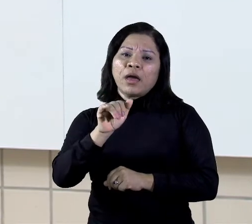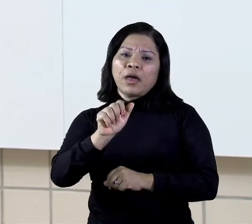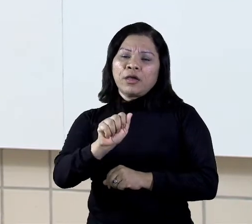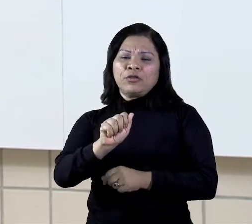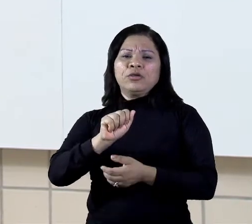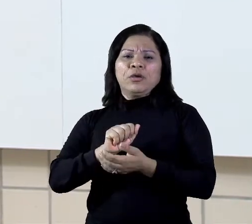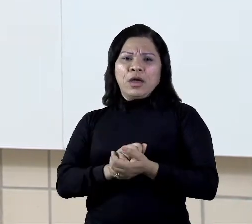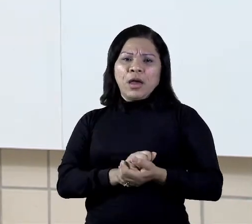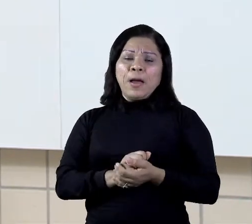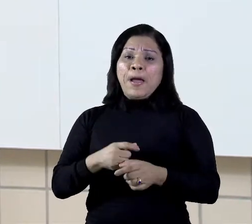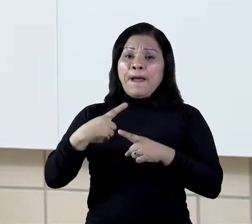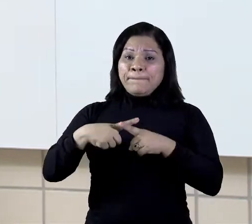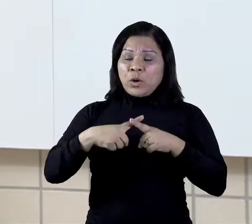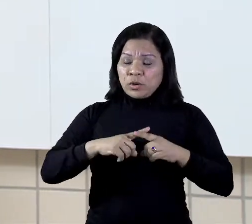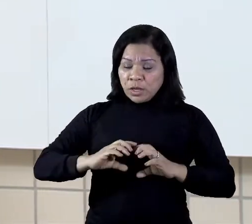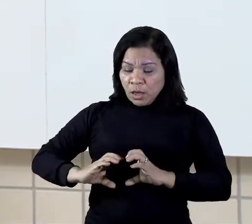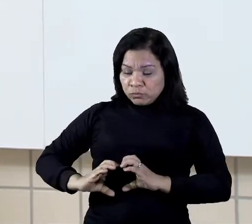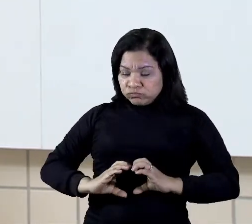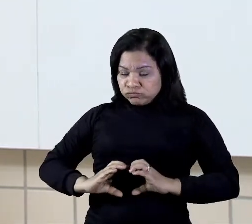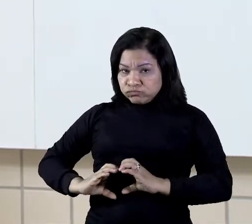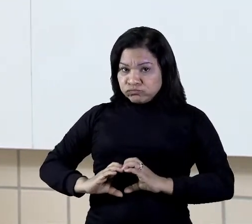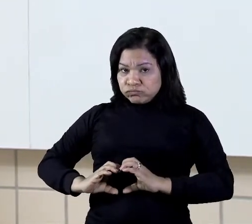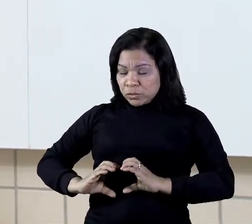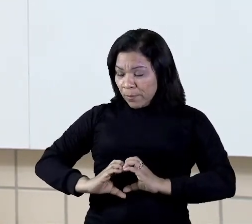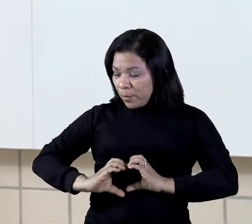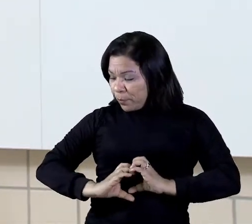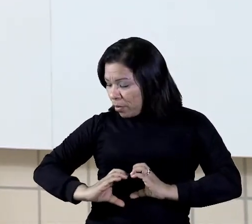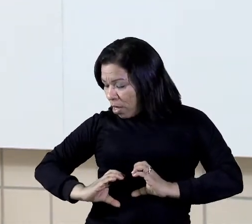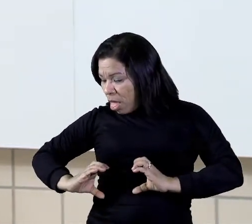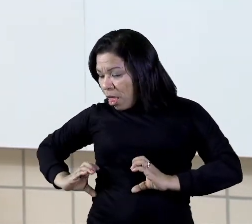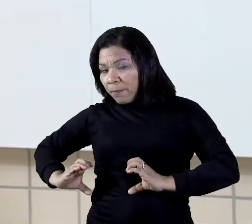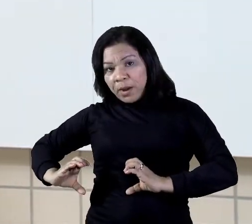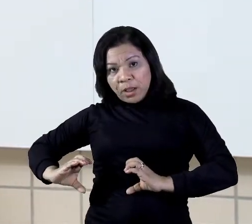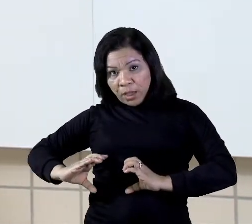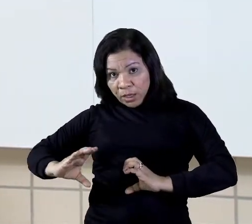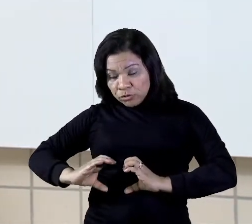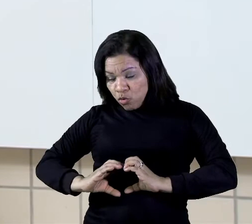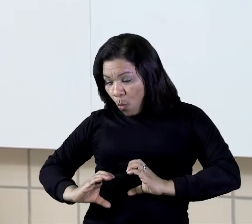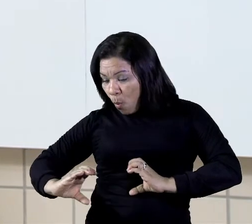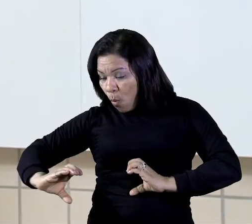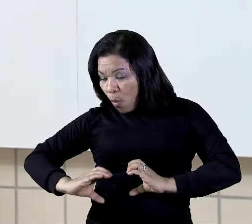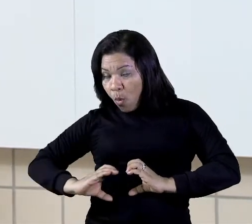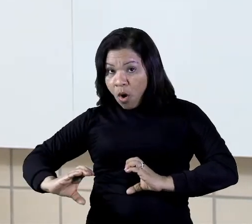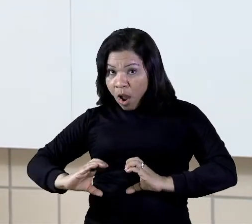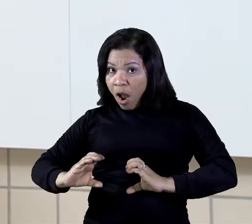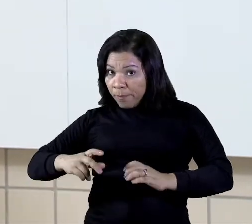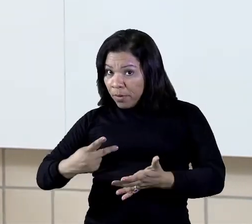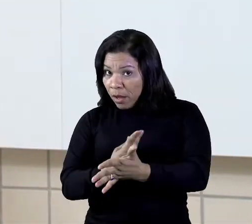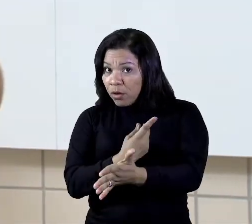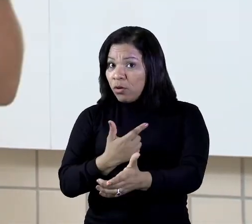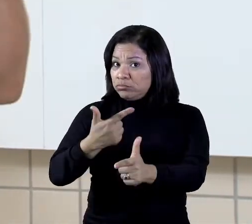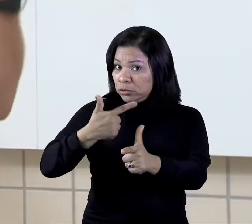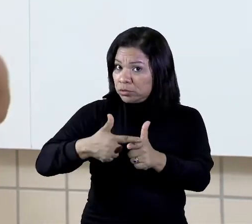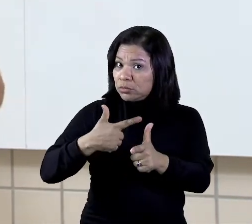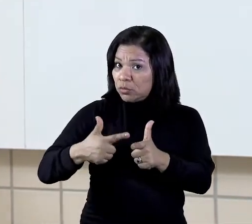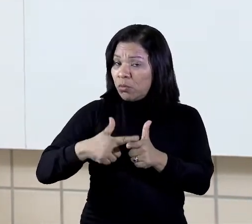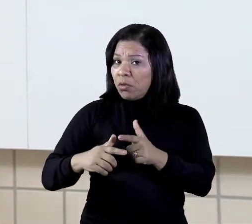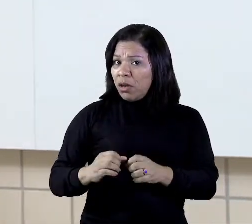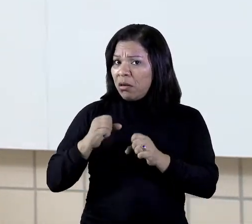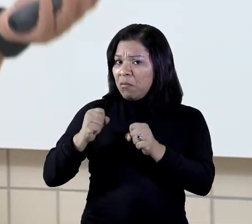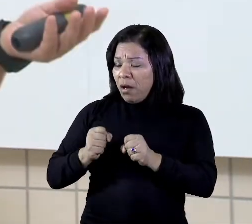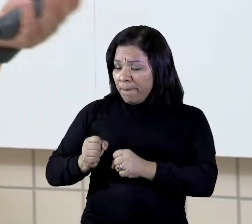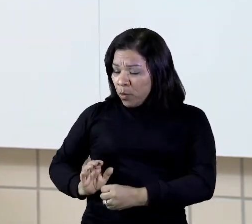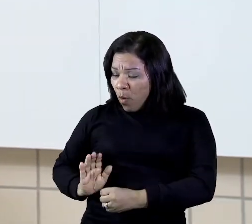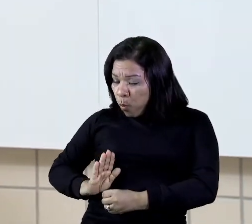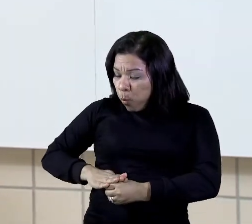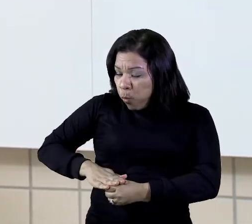aqui. Se saiu a parede da musculatura, aí pode ser um problema, pode dar um nó ali, pode interromper a passagem, pode